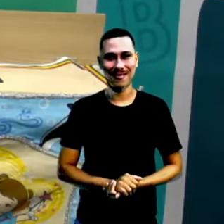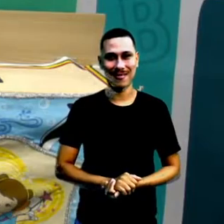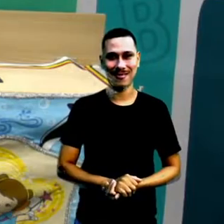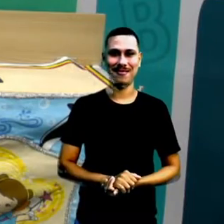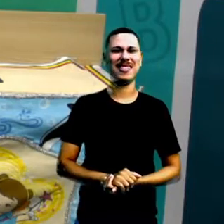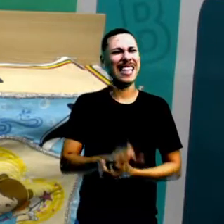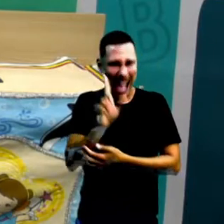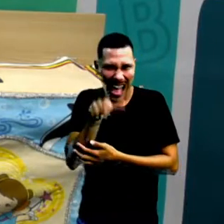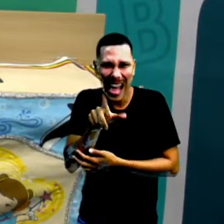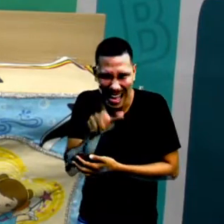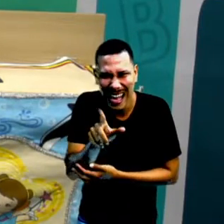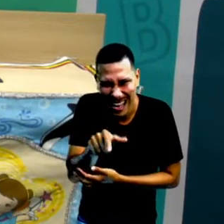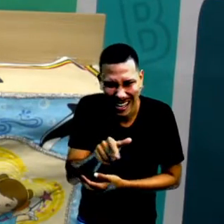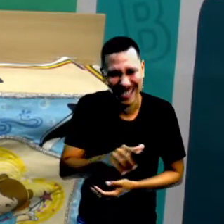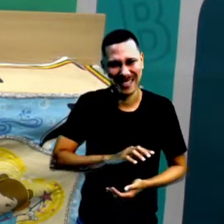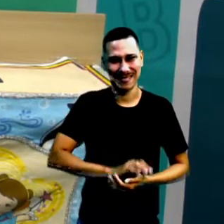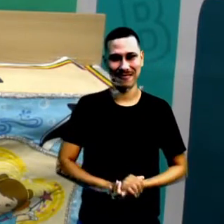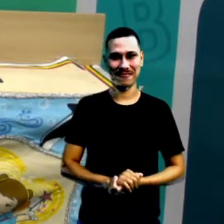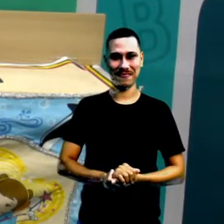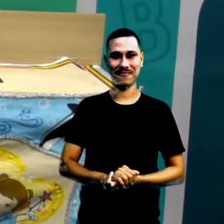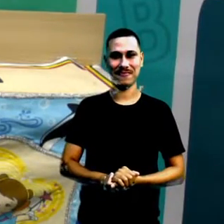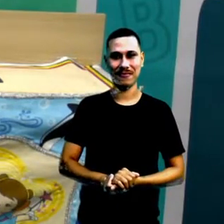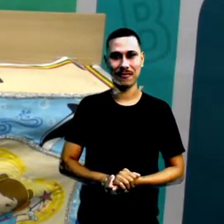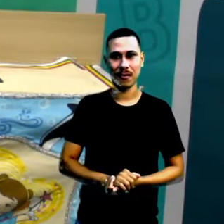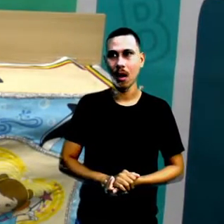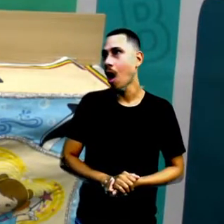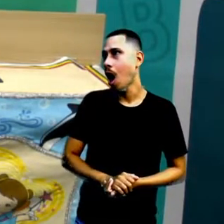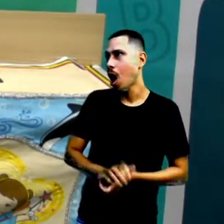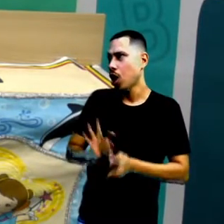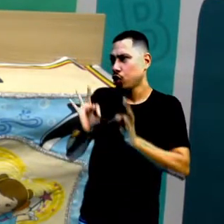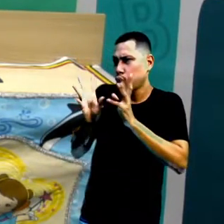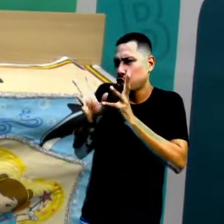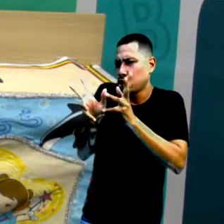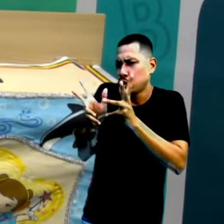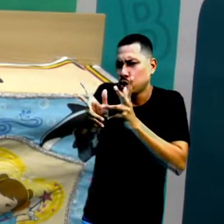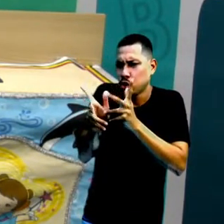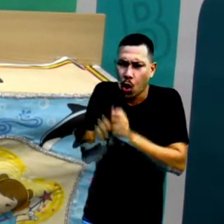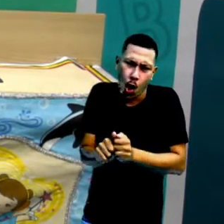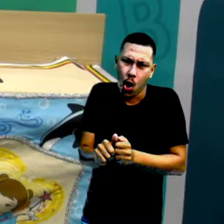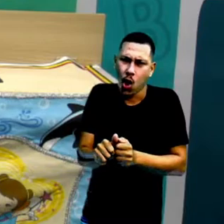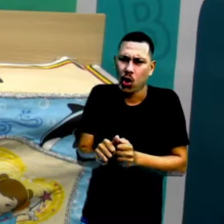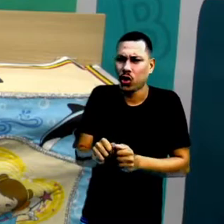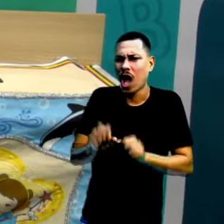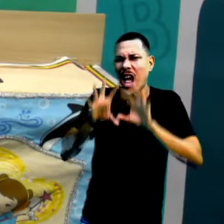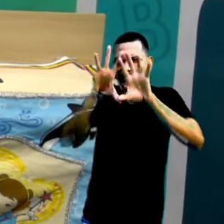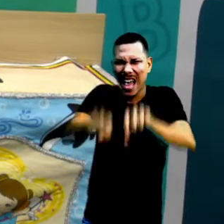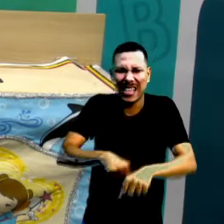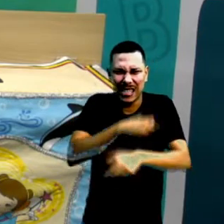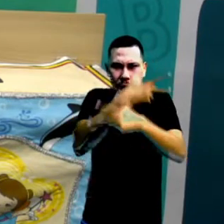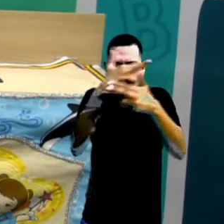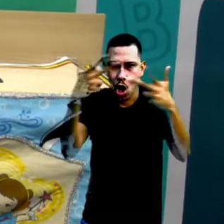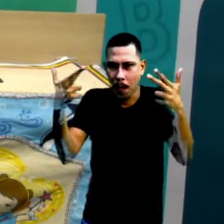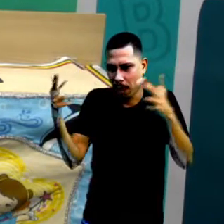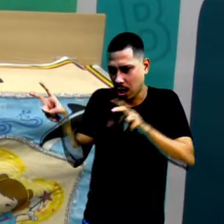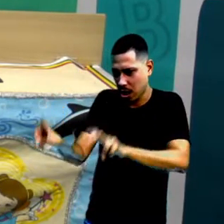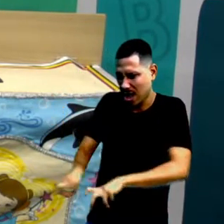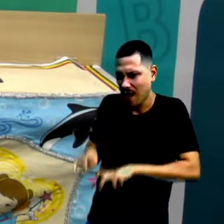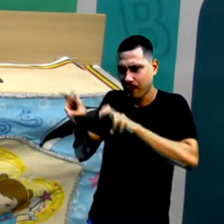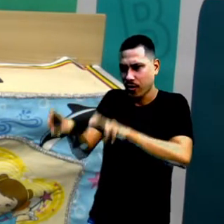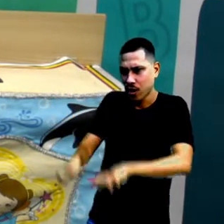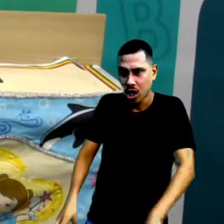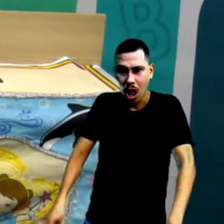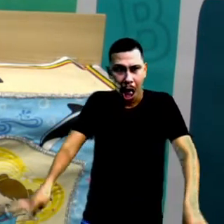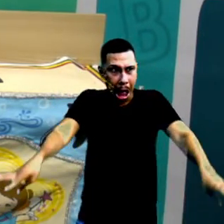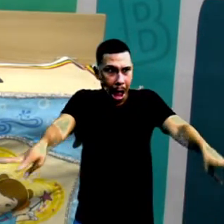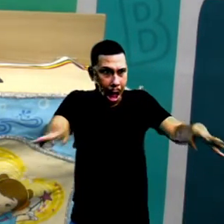então mesmo criançada chamou a atenção de todos os animais e todos os animais